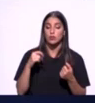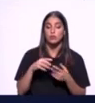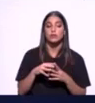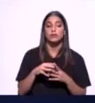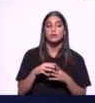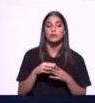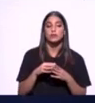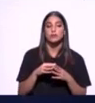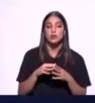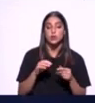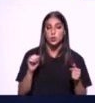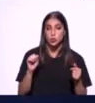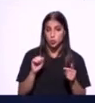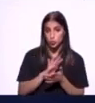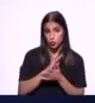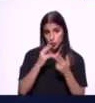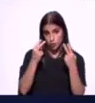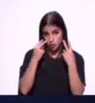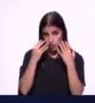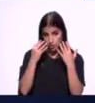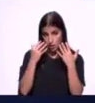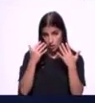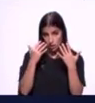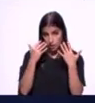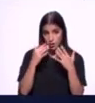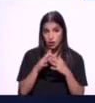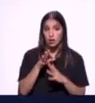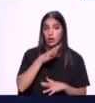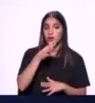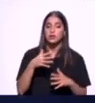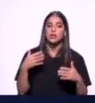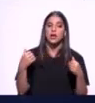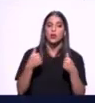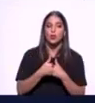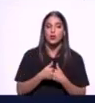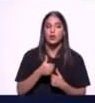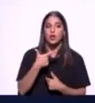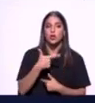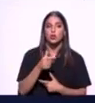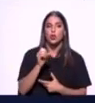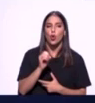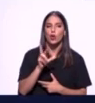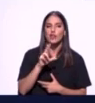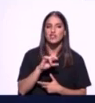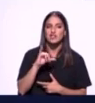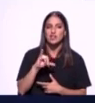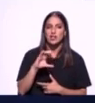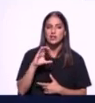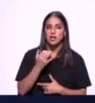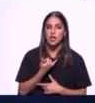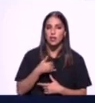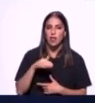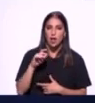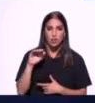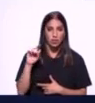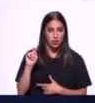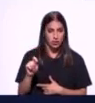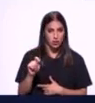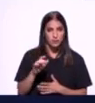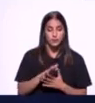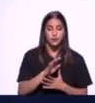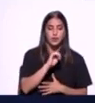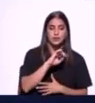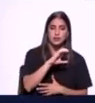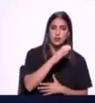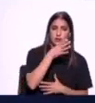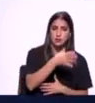também a dizer que isto era contra a toxicidade, ou seja, a SIC foi a primeira também a anunciar, depois a TV também anunciou também